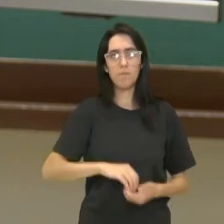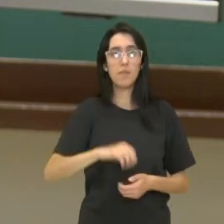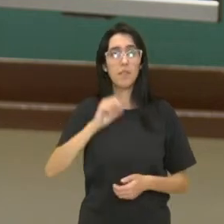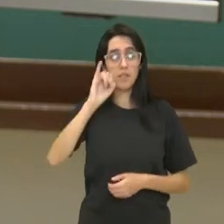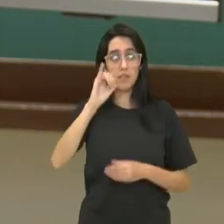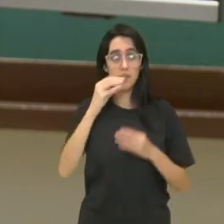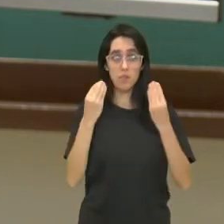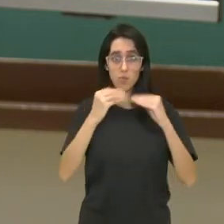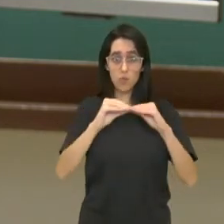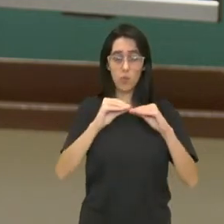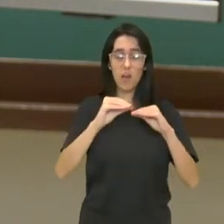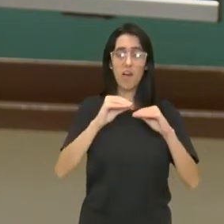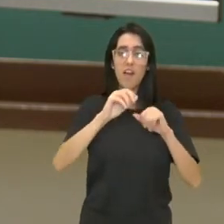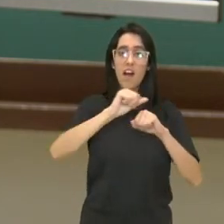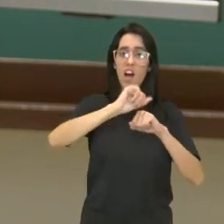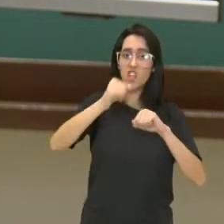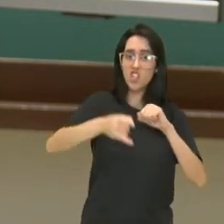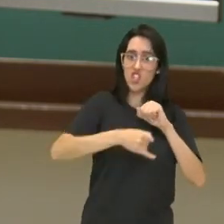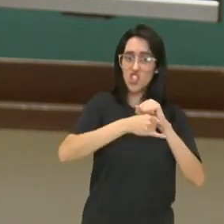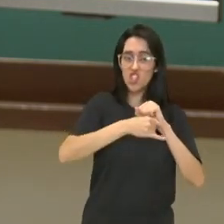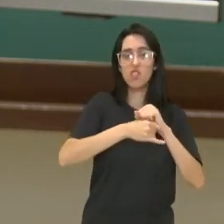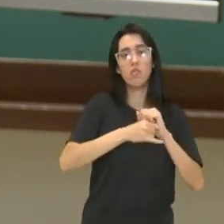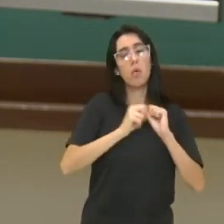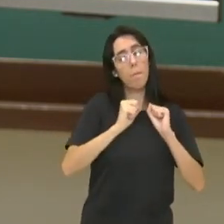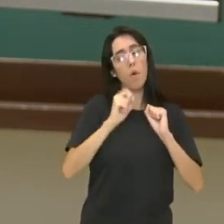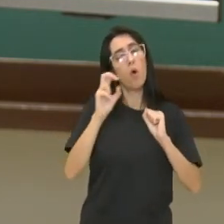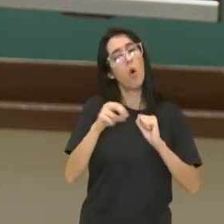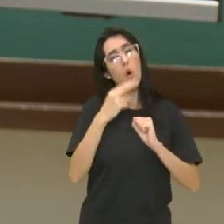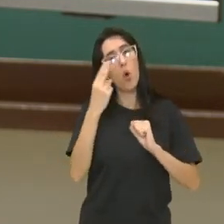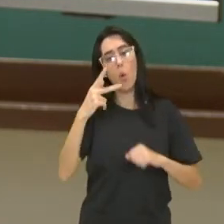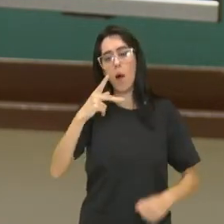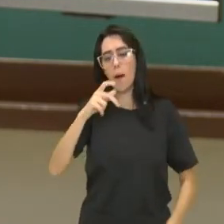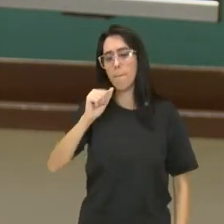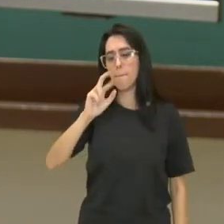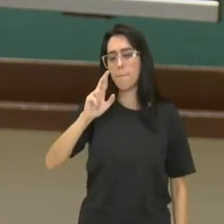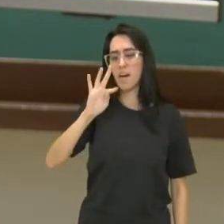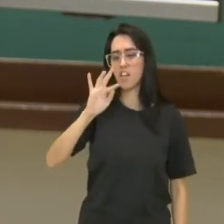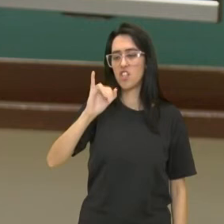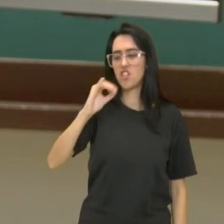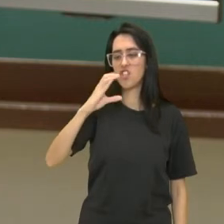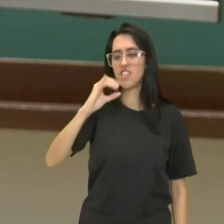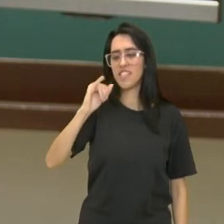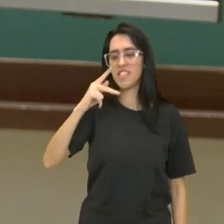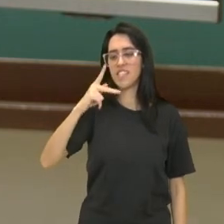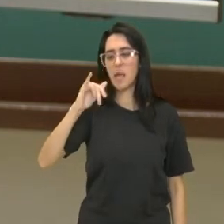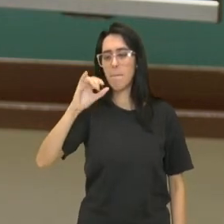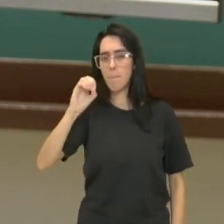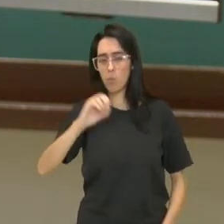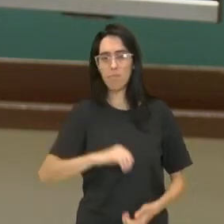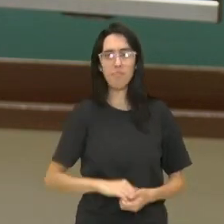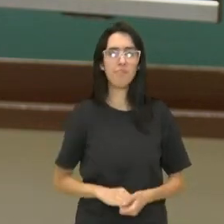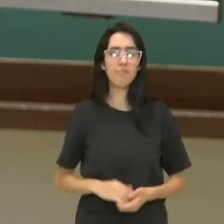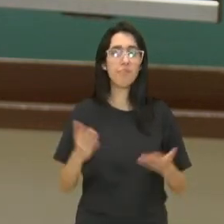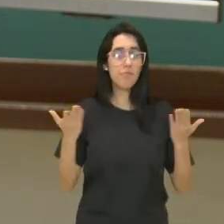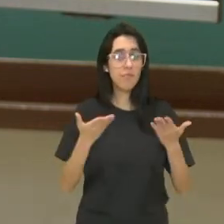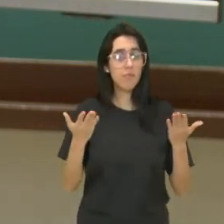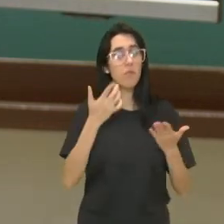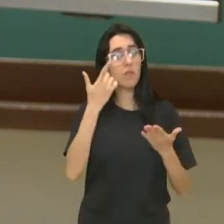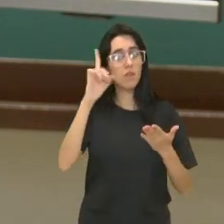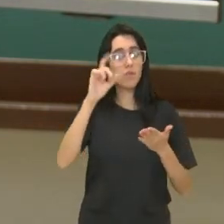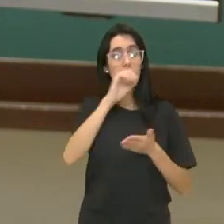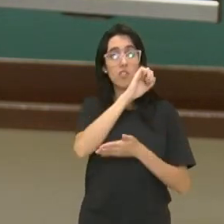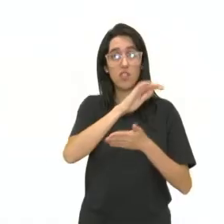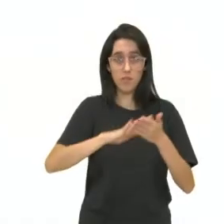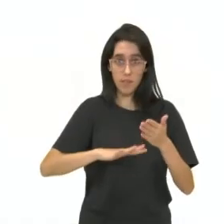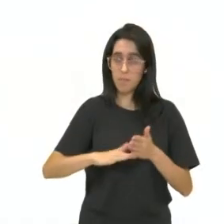ser adjetivo ou particípio, ok? E agora vamos para nossa atividade